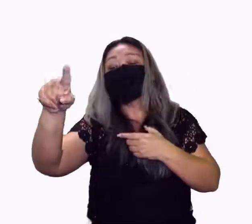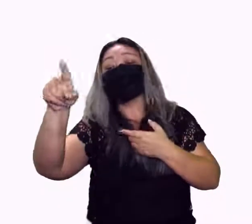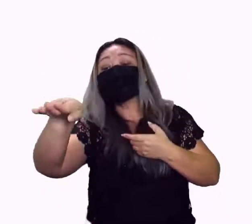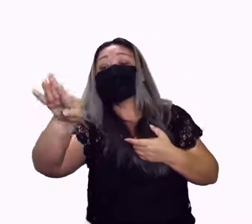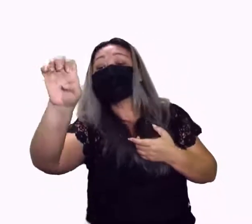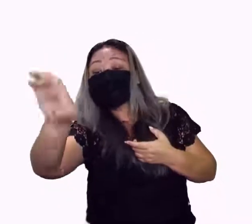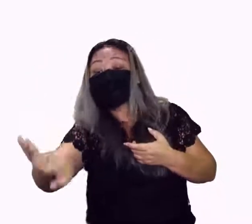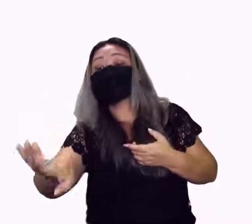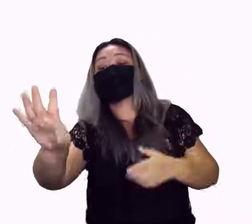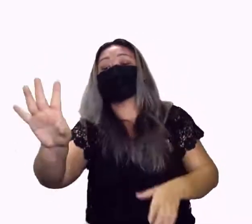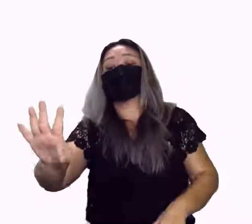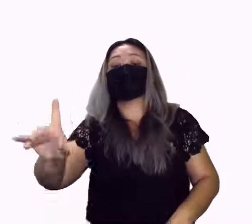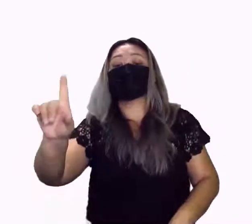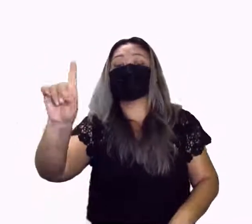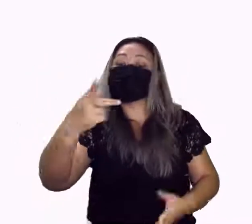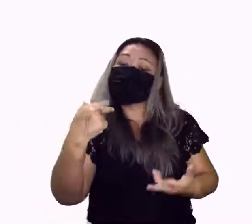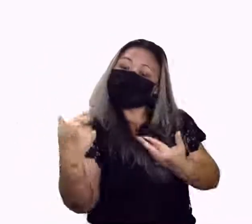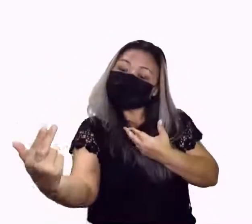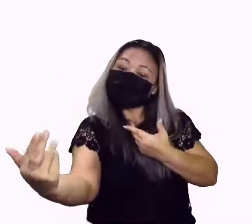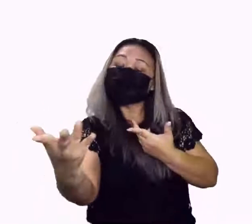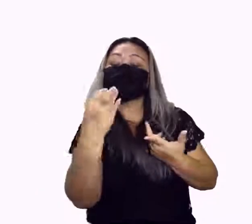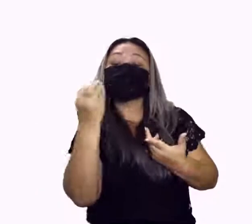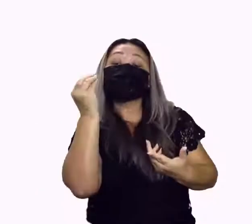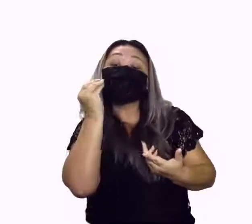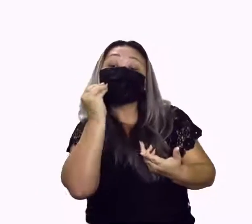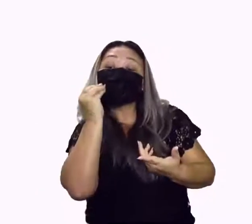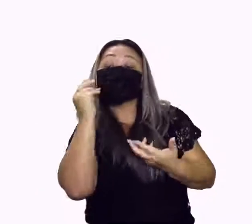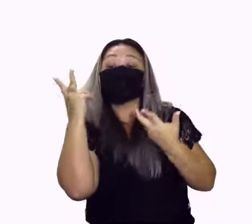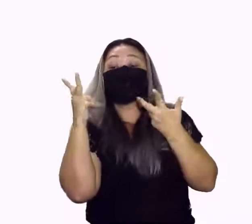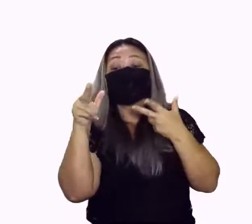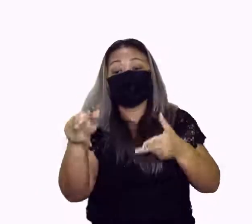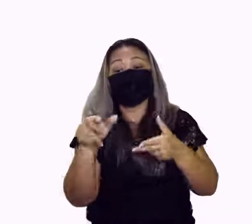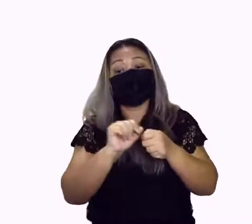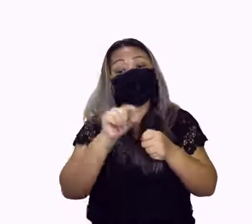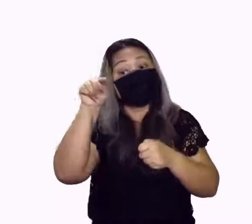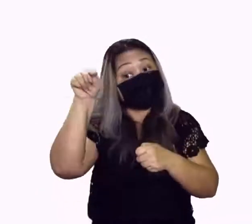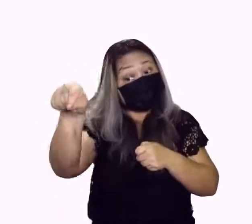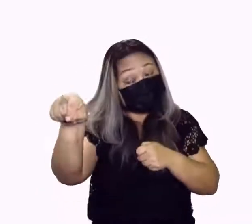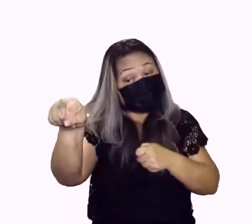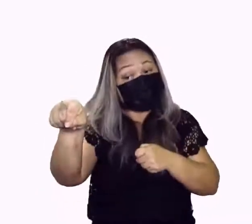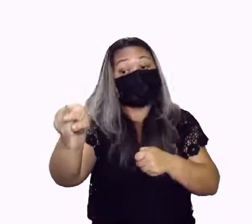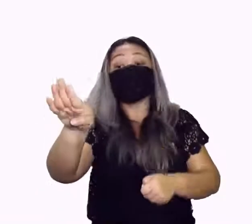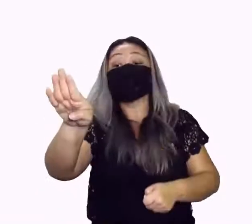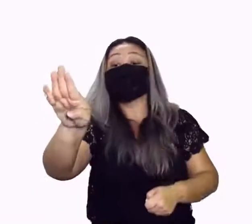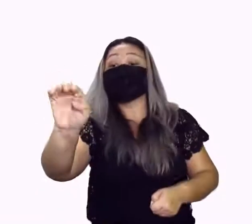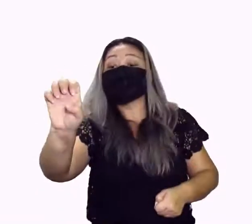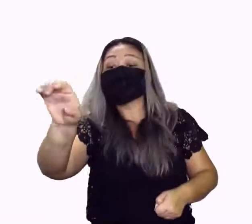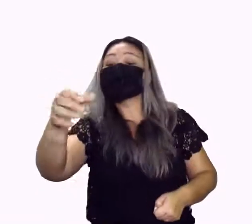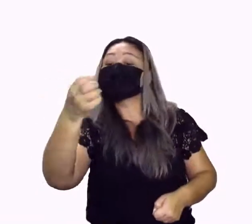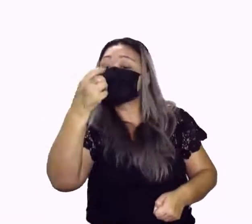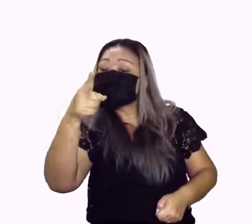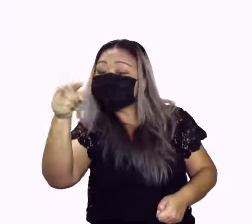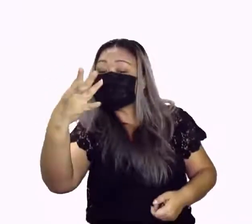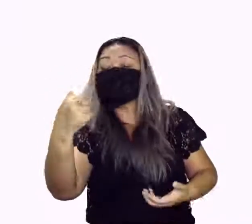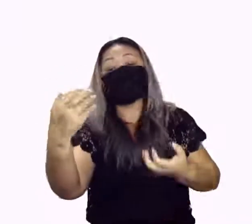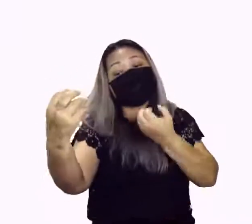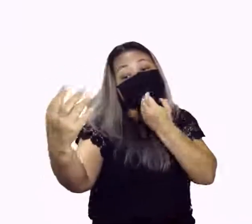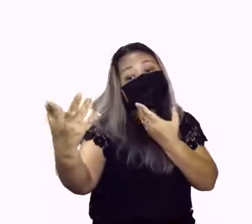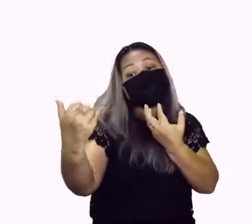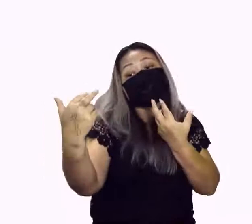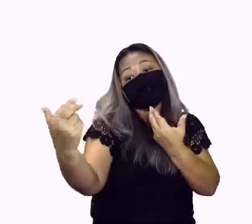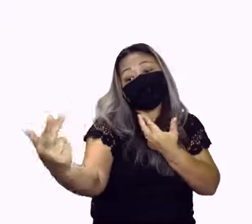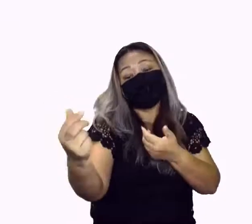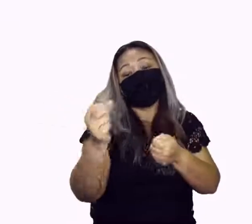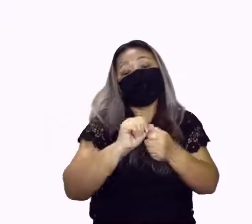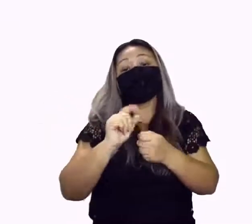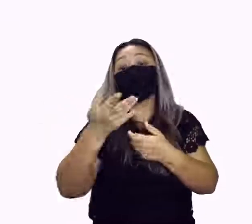bem. Tem que ter direitos e oportunidades iguais, tá? Para que ele esteja bem e fomentar essas ideias. E o nosso